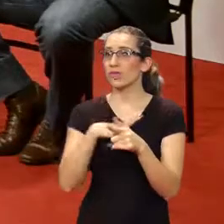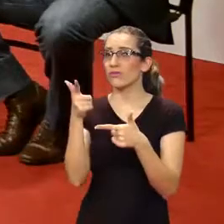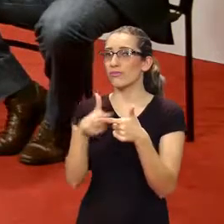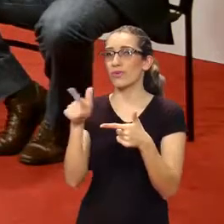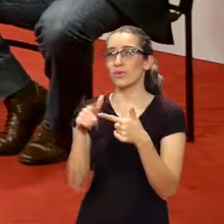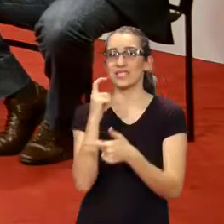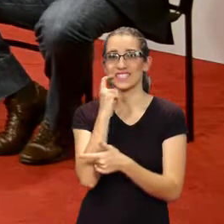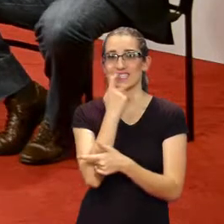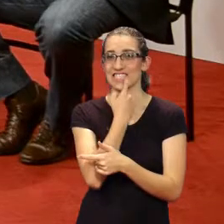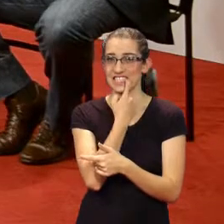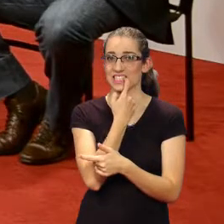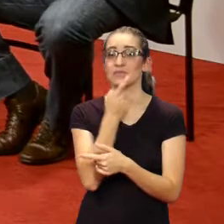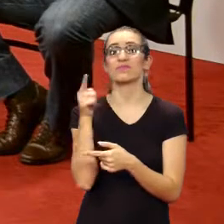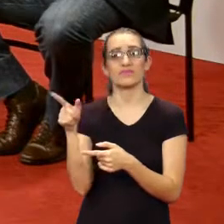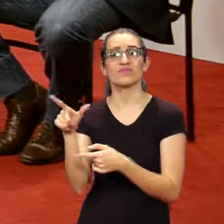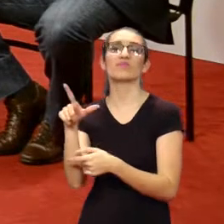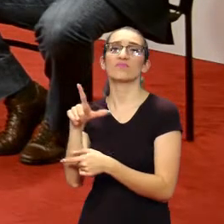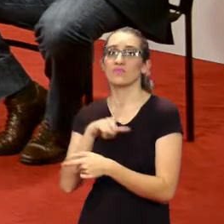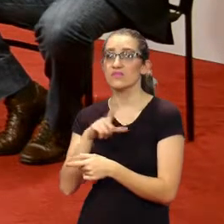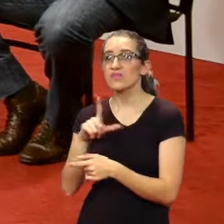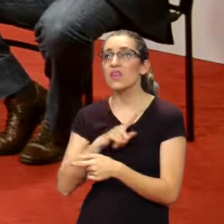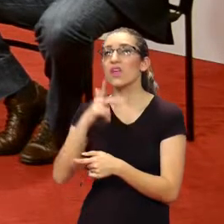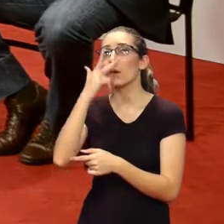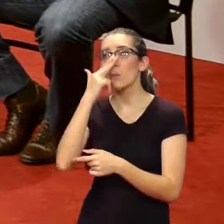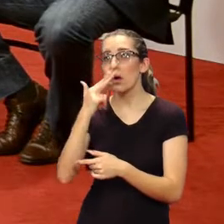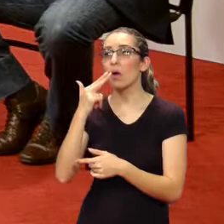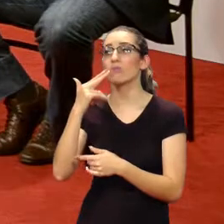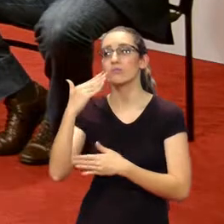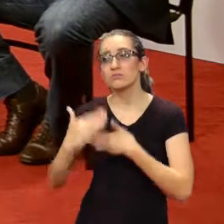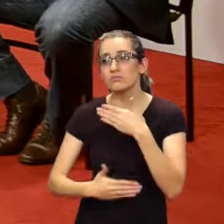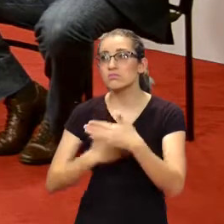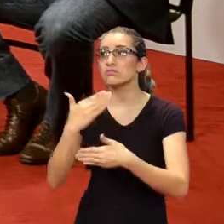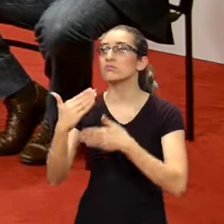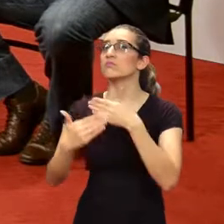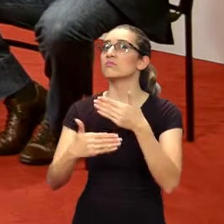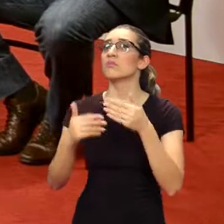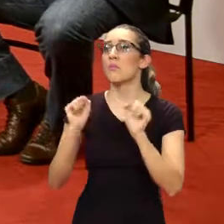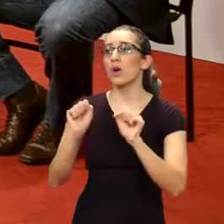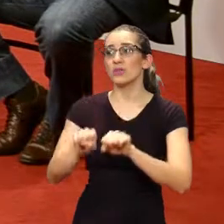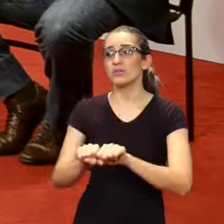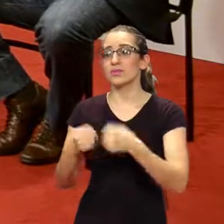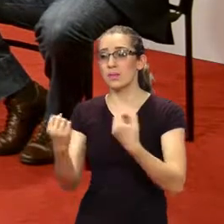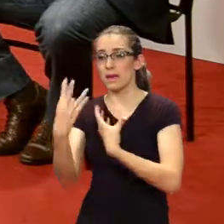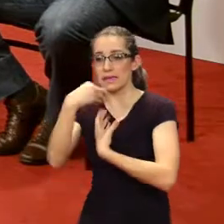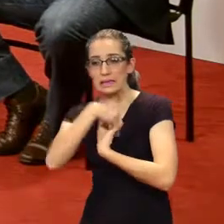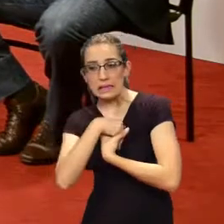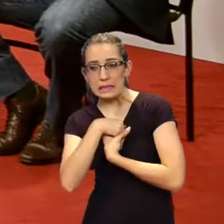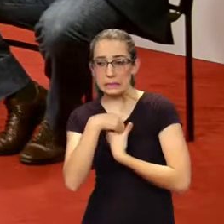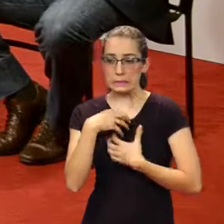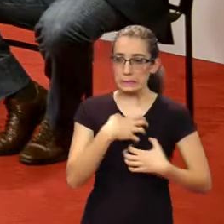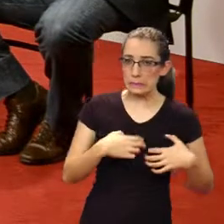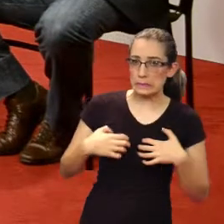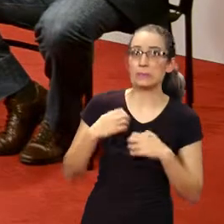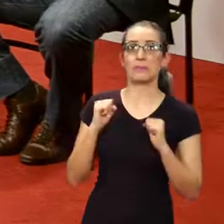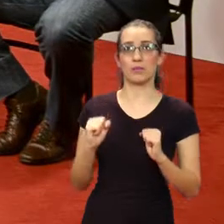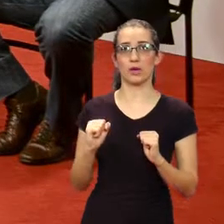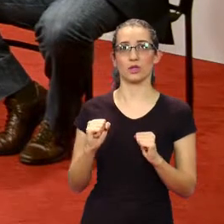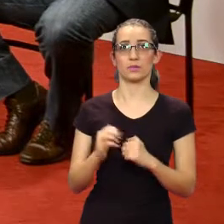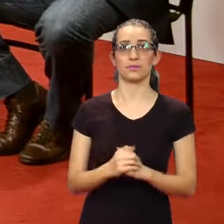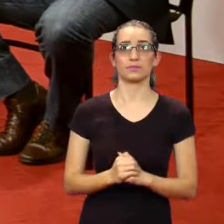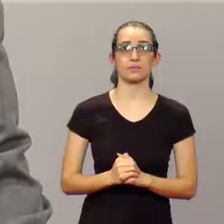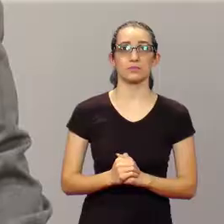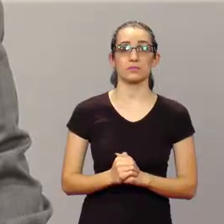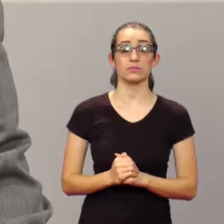problemática nos dentes. E isso tem um desdobramento muitas vezes destruidor, como você acaba de colocar. Né? E outros fatores,